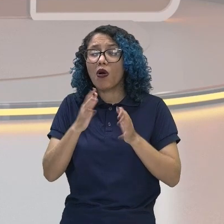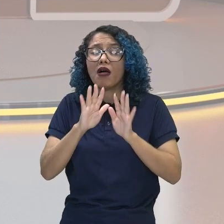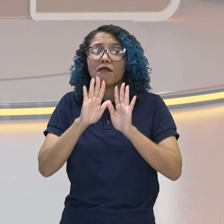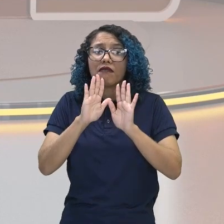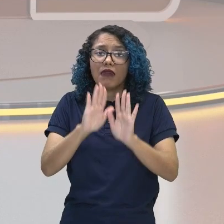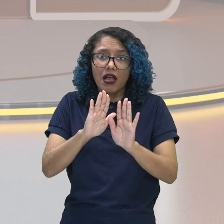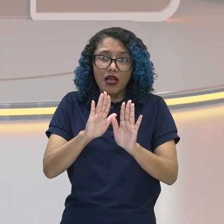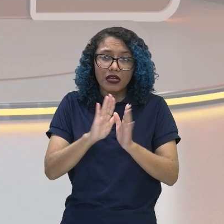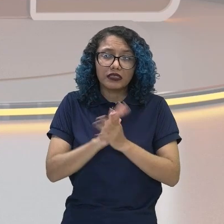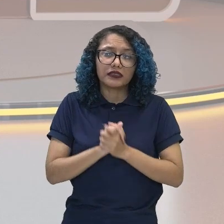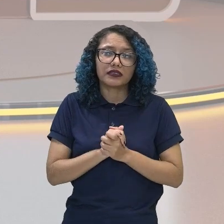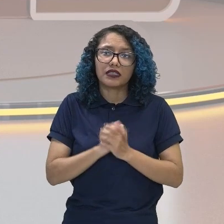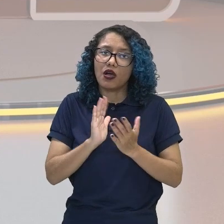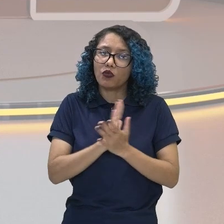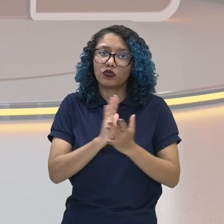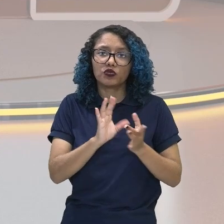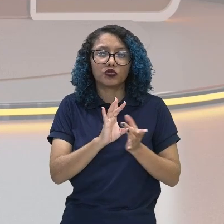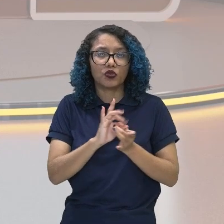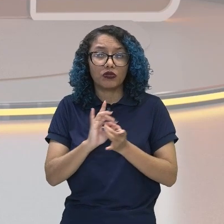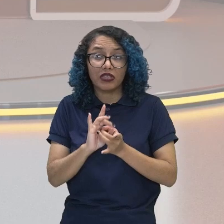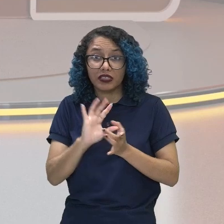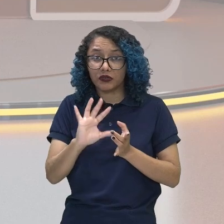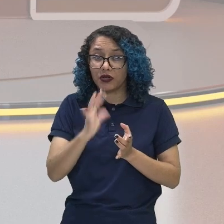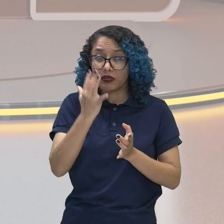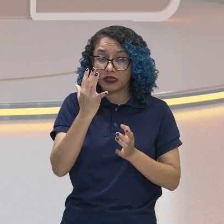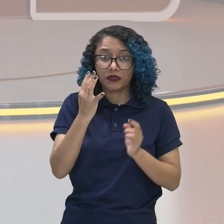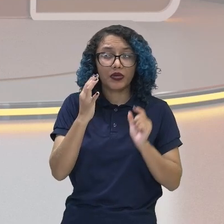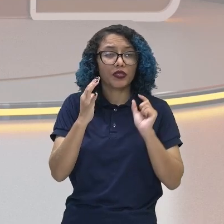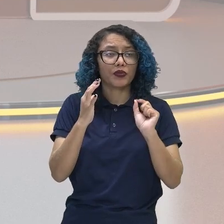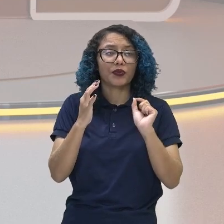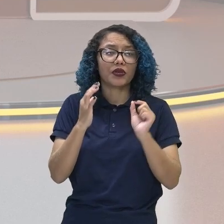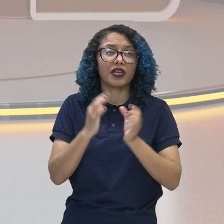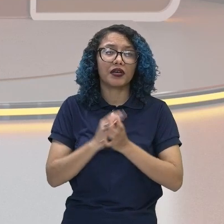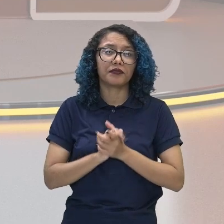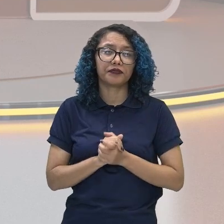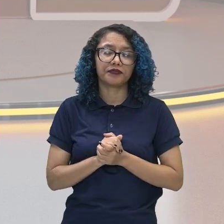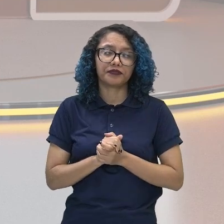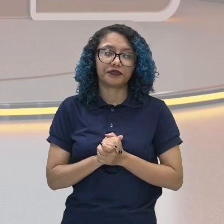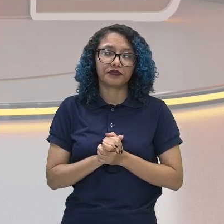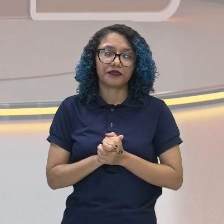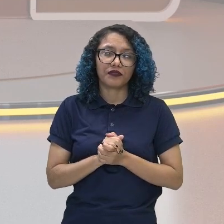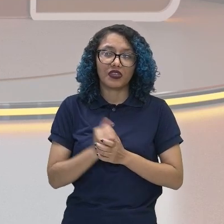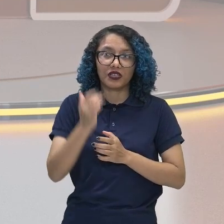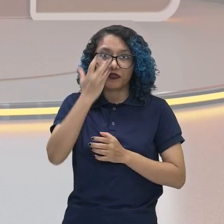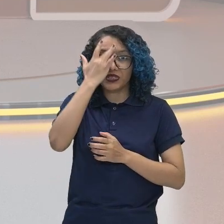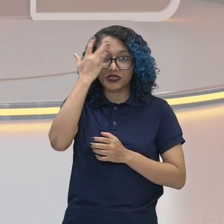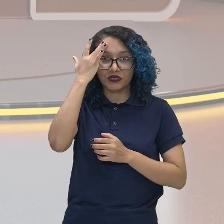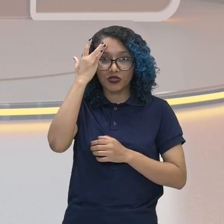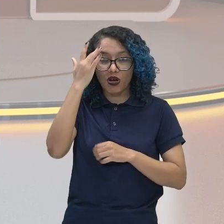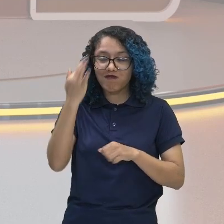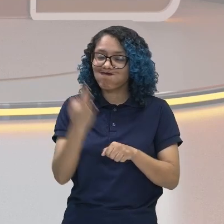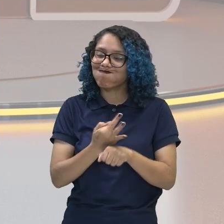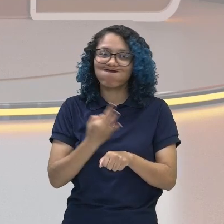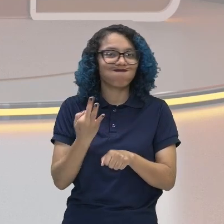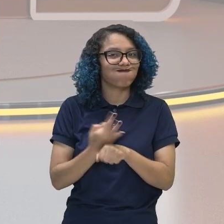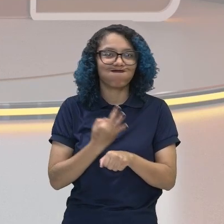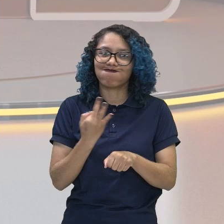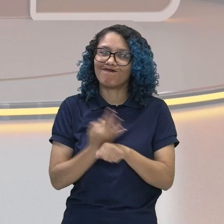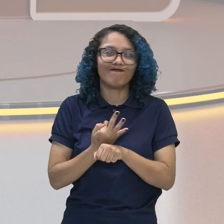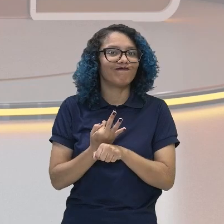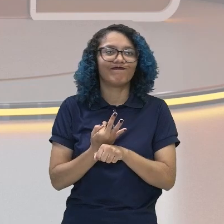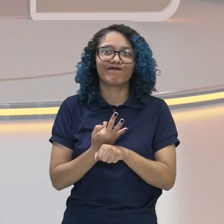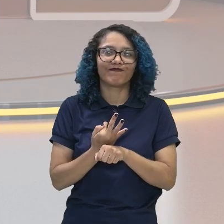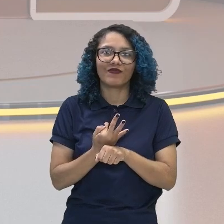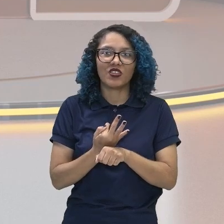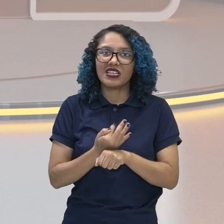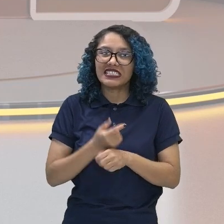existir aí situações em que a gente observa, que as pessoas, elas já não aguentam mais viver naqueles conflitos, então realmente